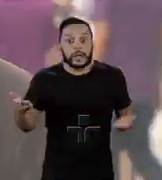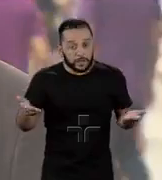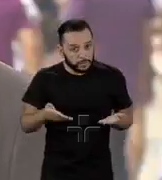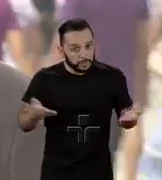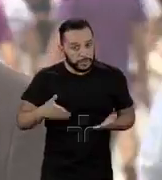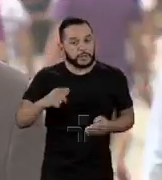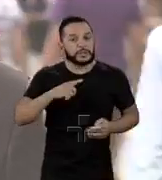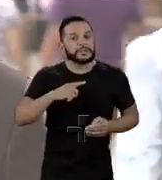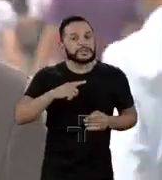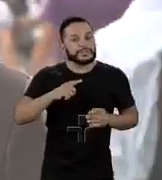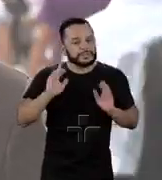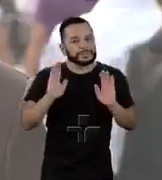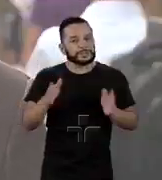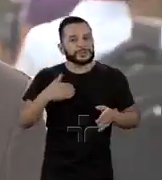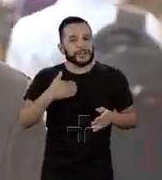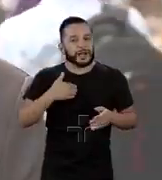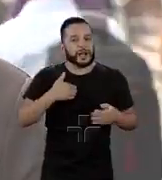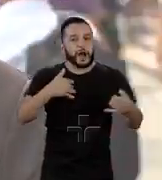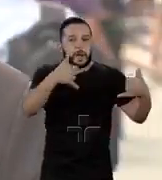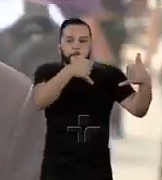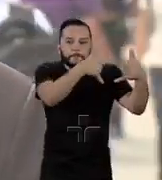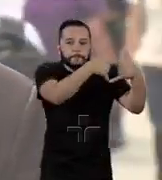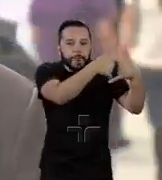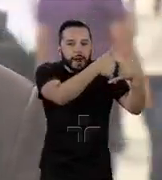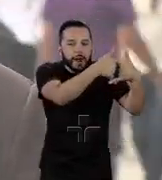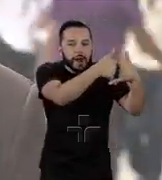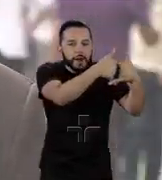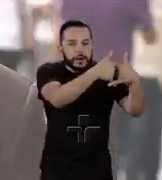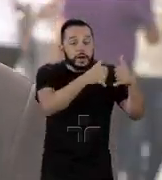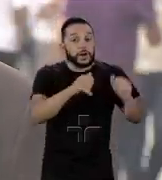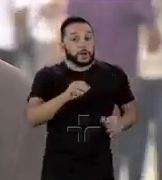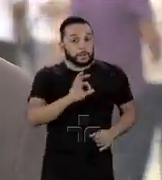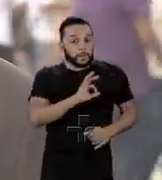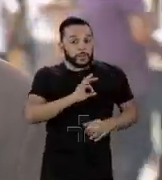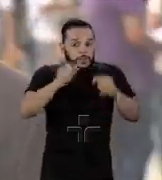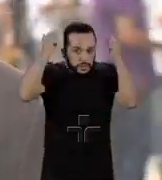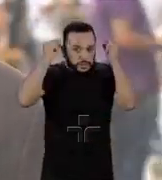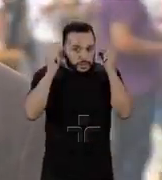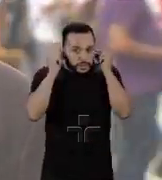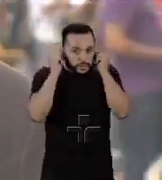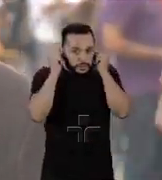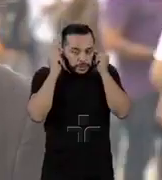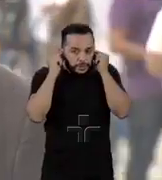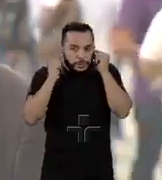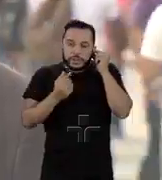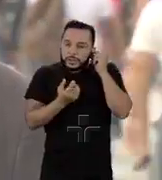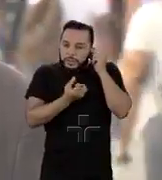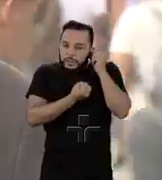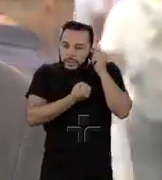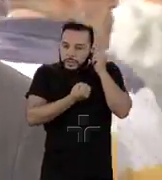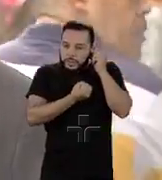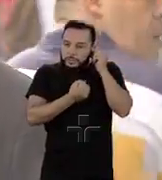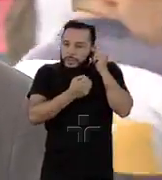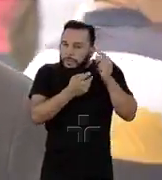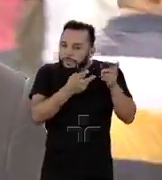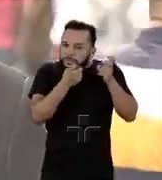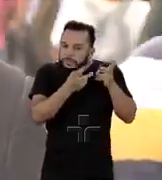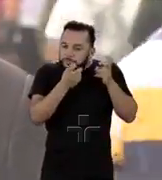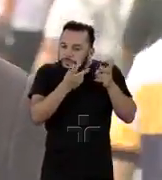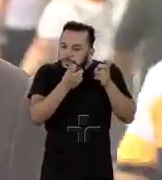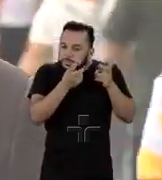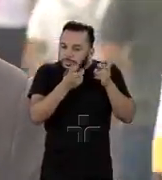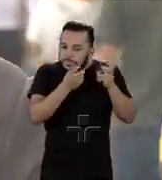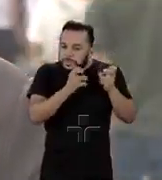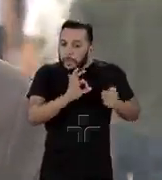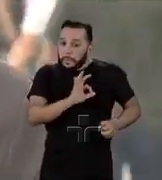conversas telefônicas gravadas de um escritório que defende o ex-presidente Lula. O número do telefone do escritório apareceu numa investigação